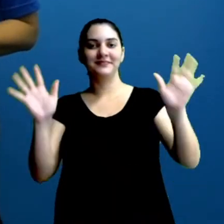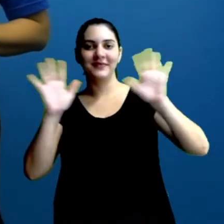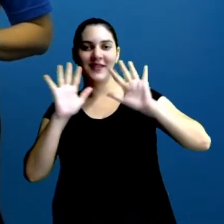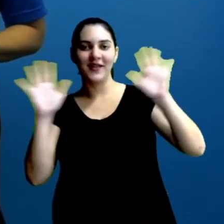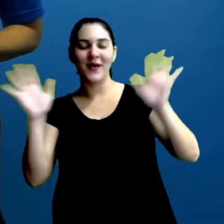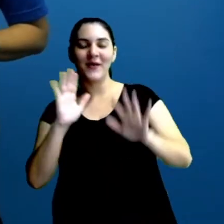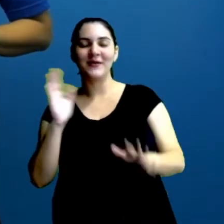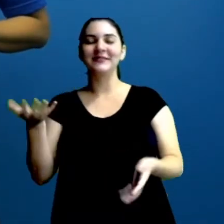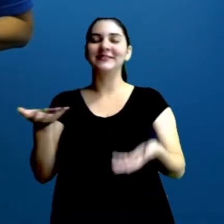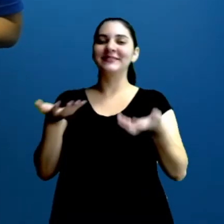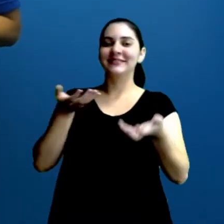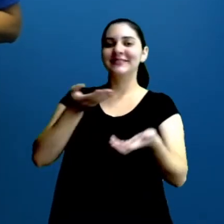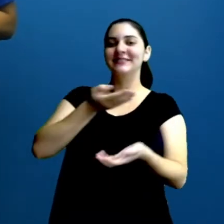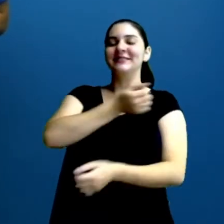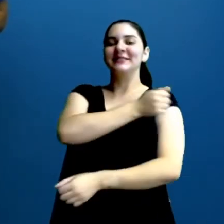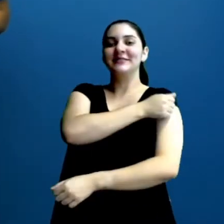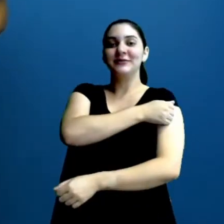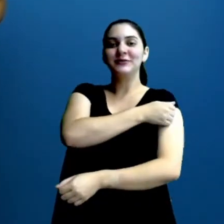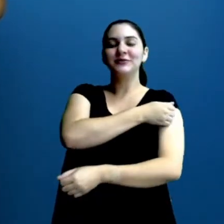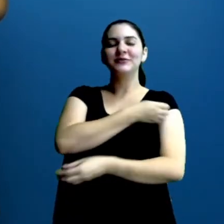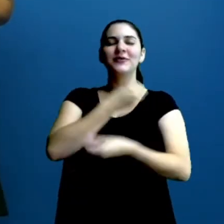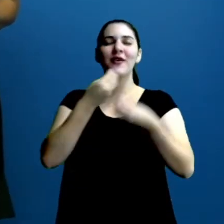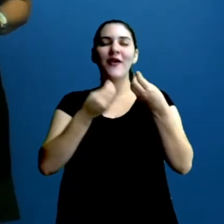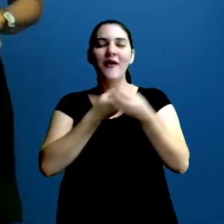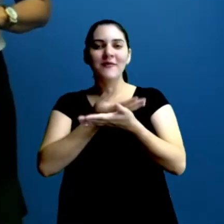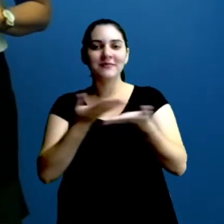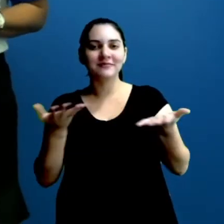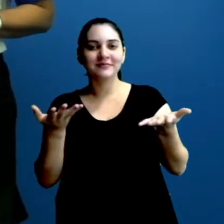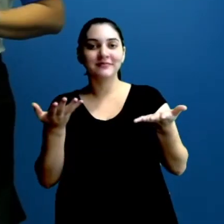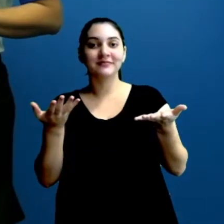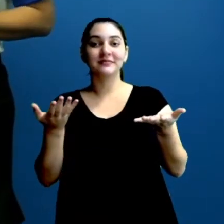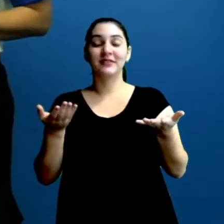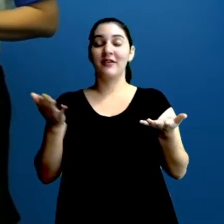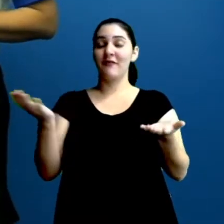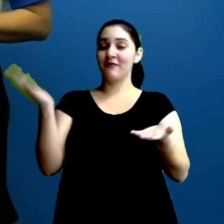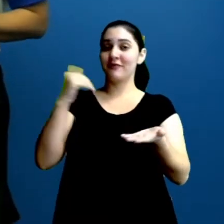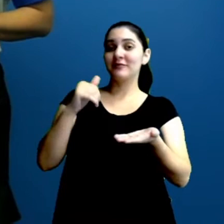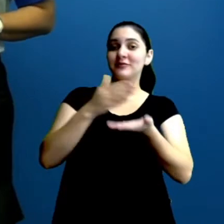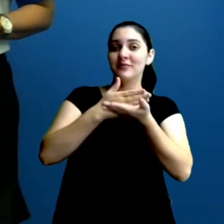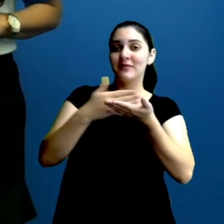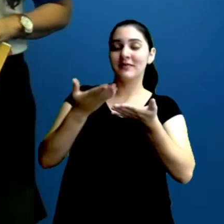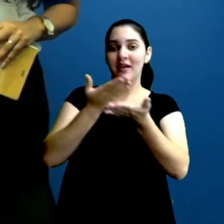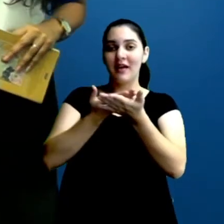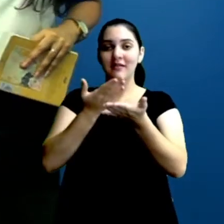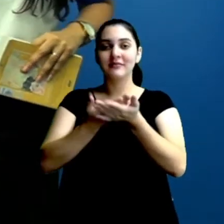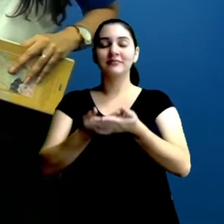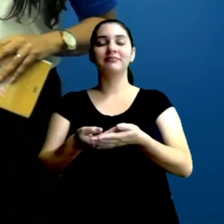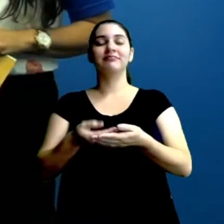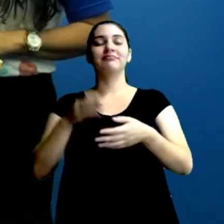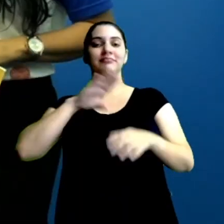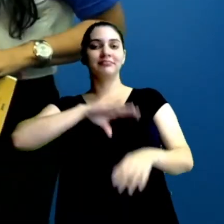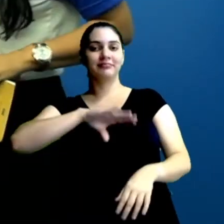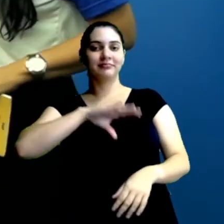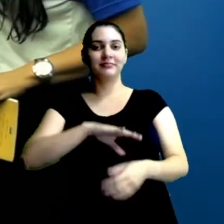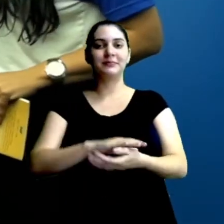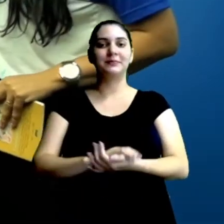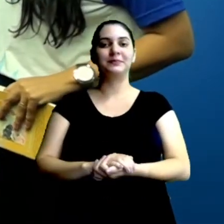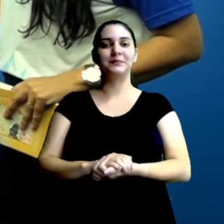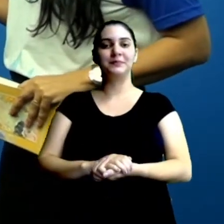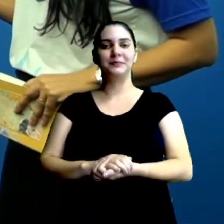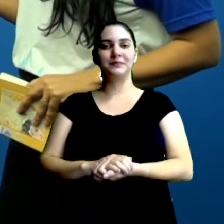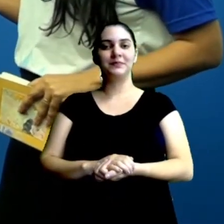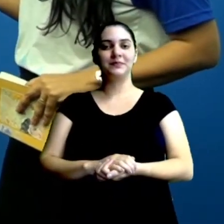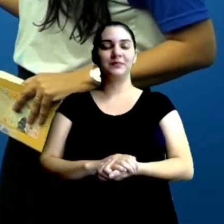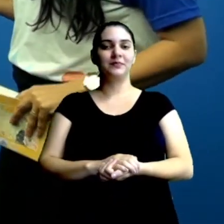Olá, meus queridos alunos, como vocês estão? Estão preparados para mais uma aula de língua portuguesa? Espero que sim!